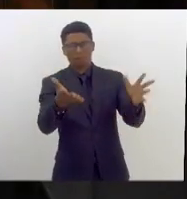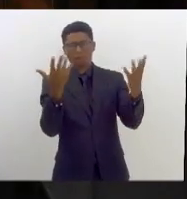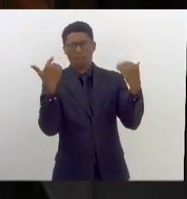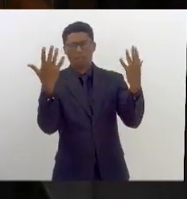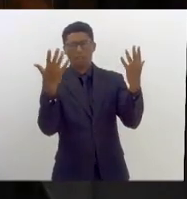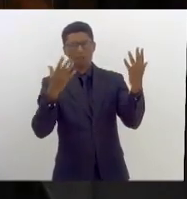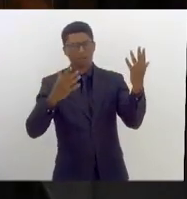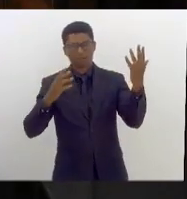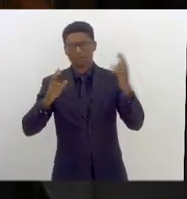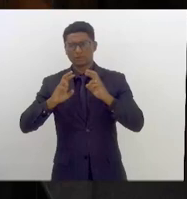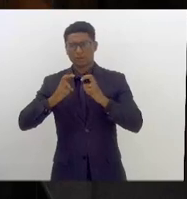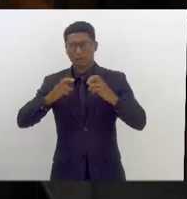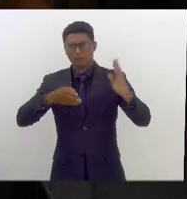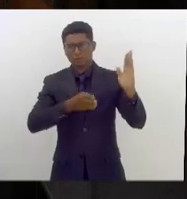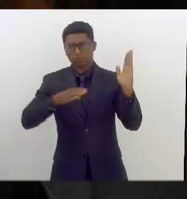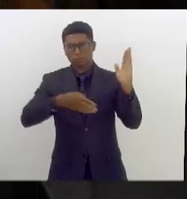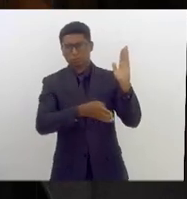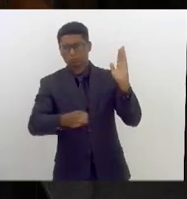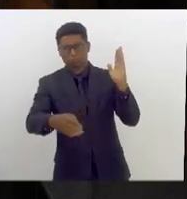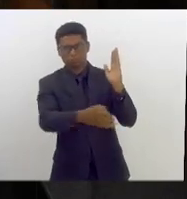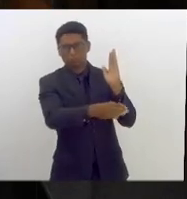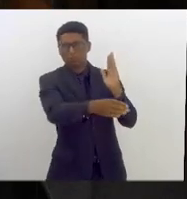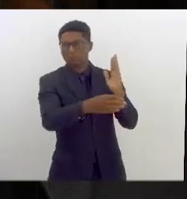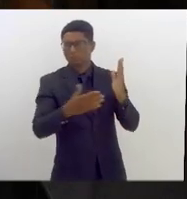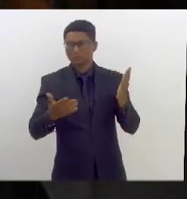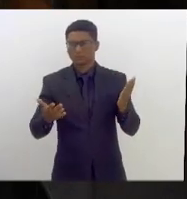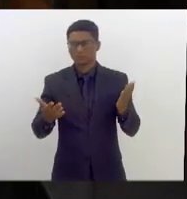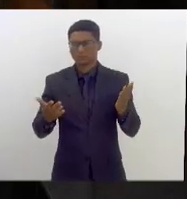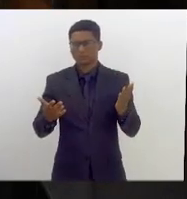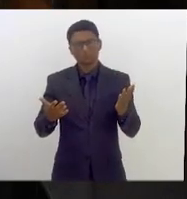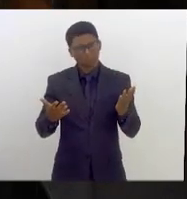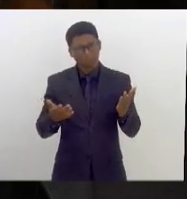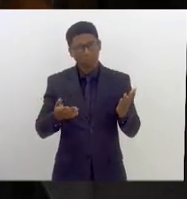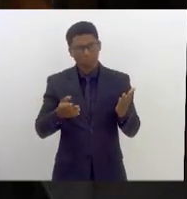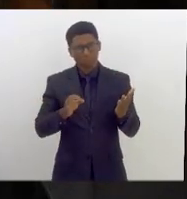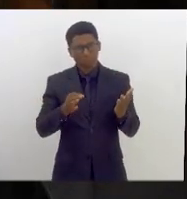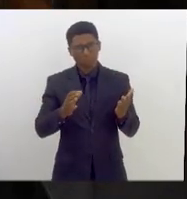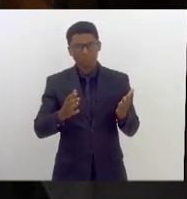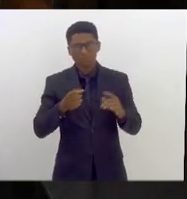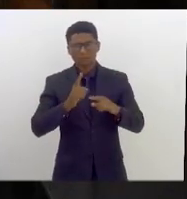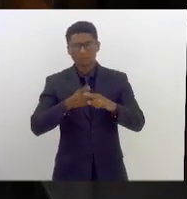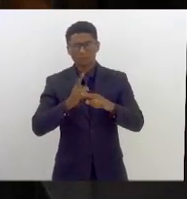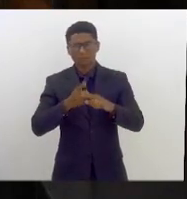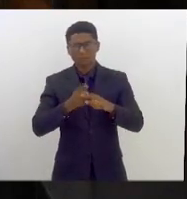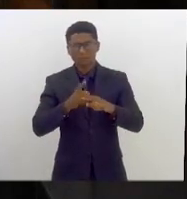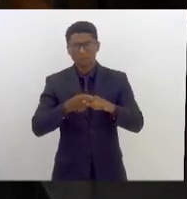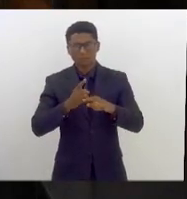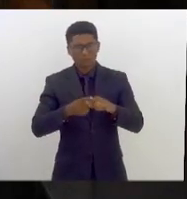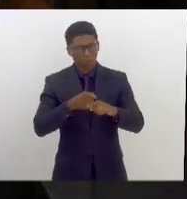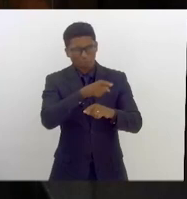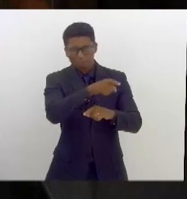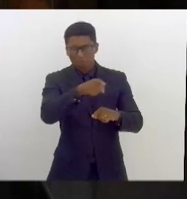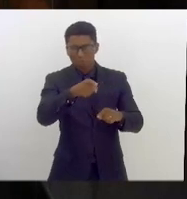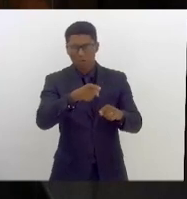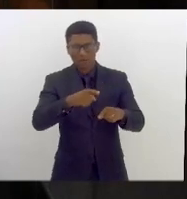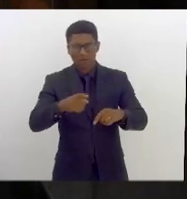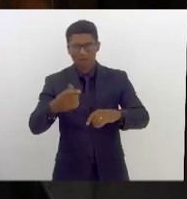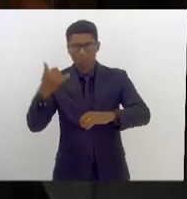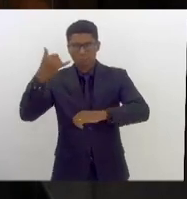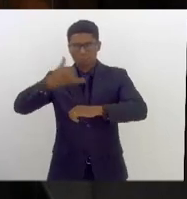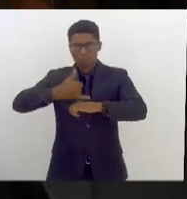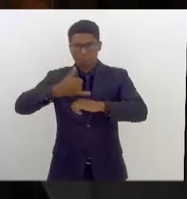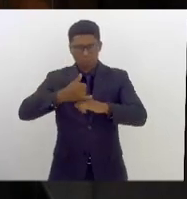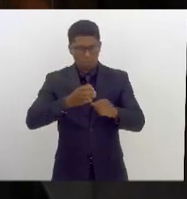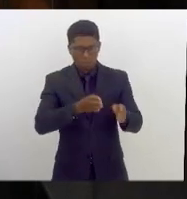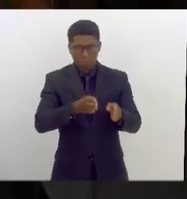da cidade do Rio de Janeiro. Você passar no meio de matagais, porque capina da via permanente